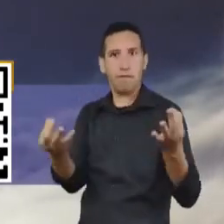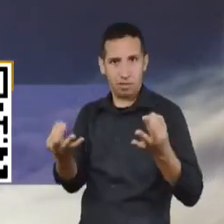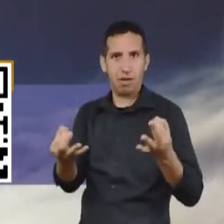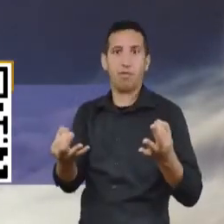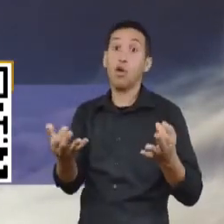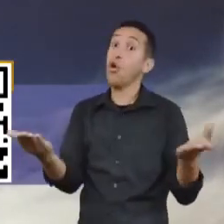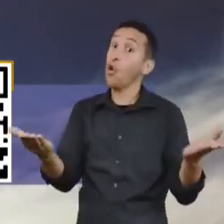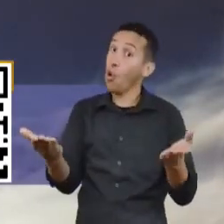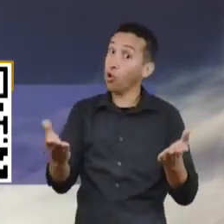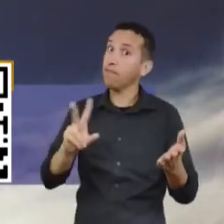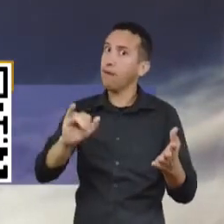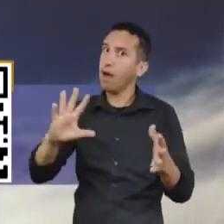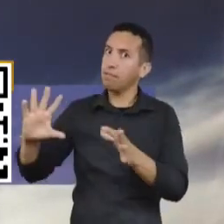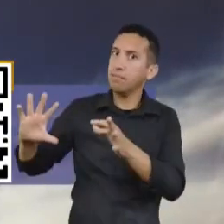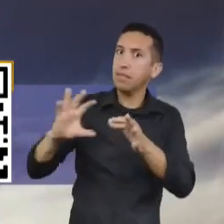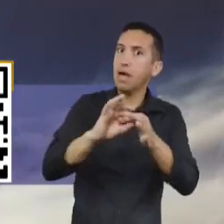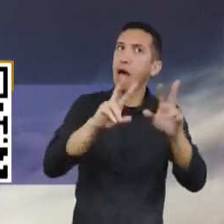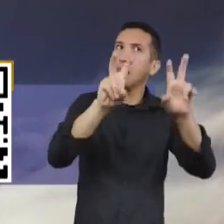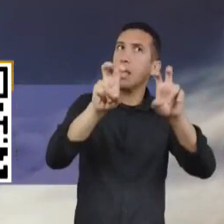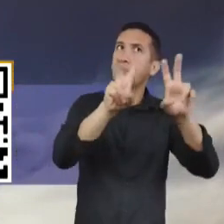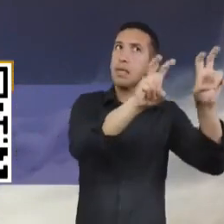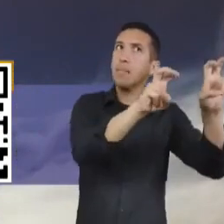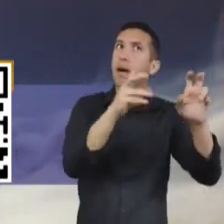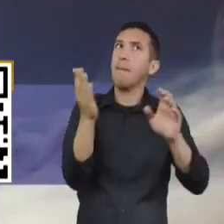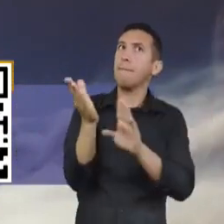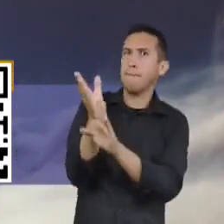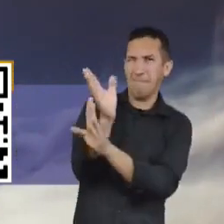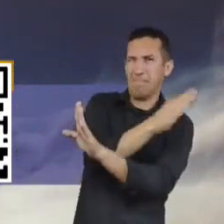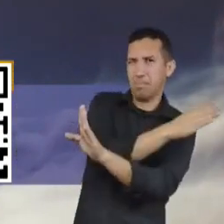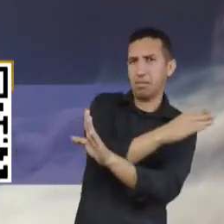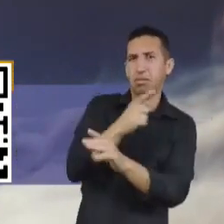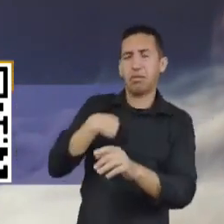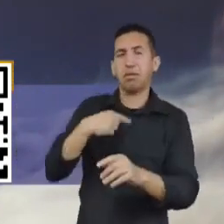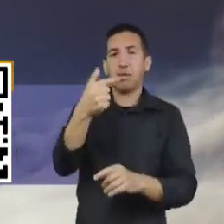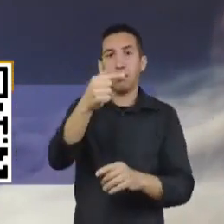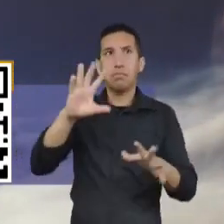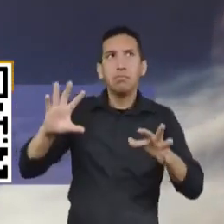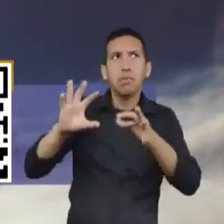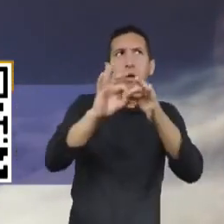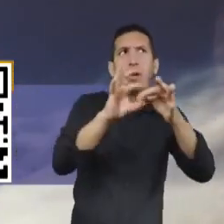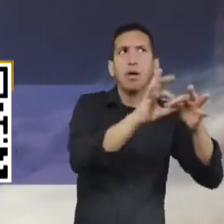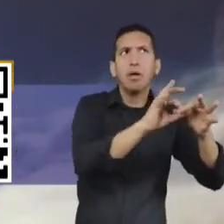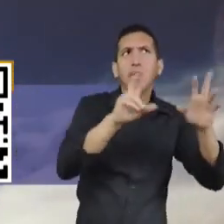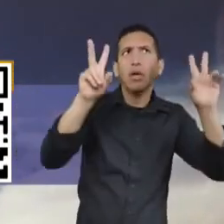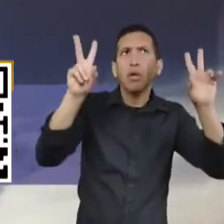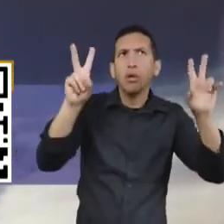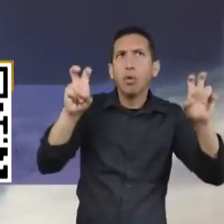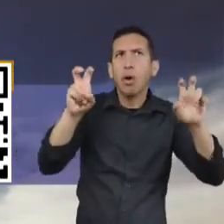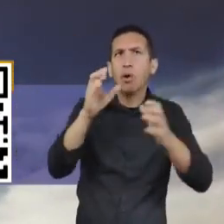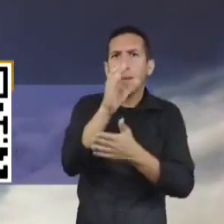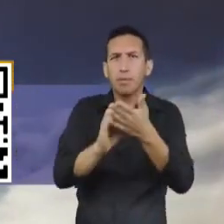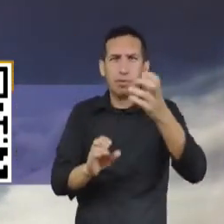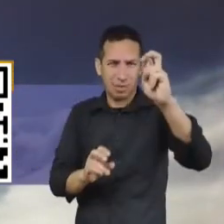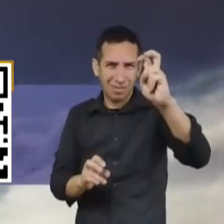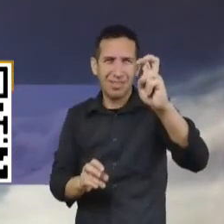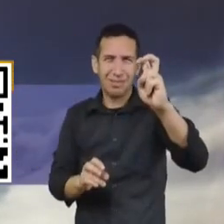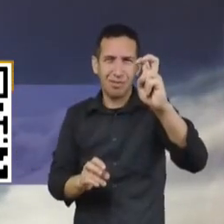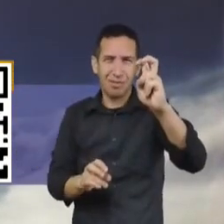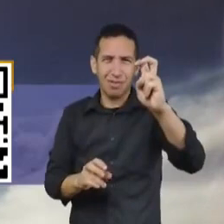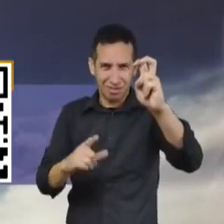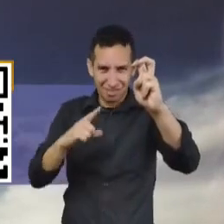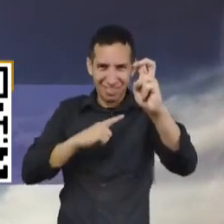caso do tema de hoje nós vamos fazer um link com dois temas anteriores passados quando a gente vê aquela cena de Apocalipse 5